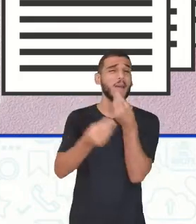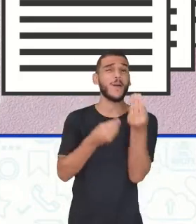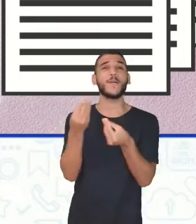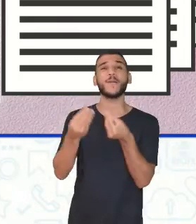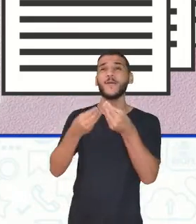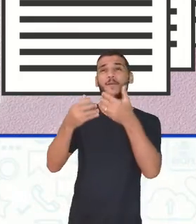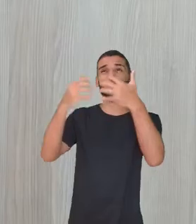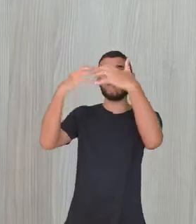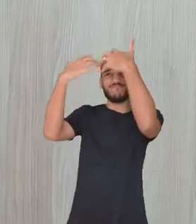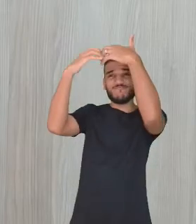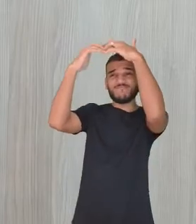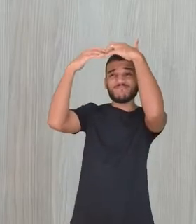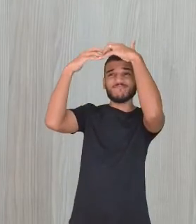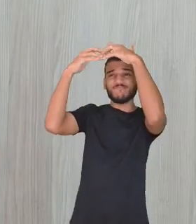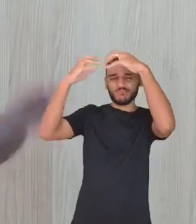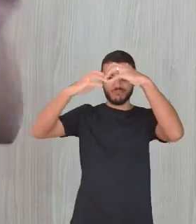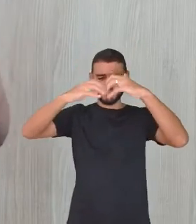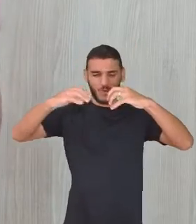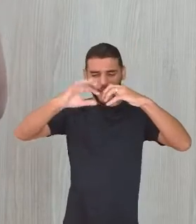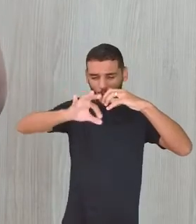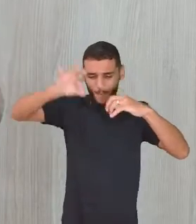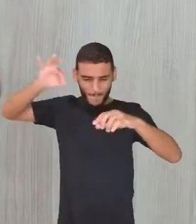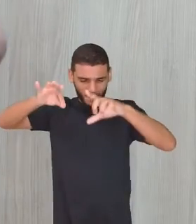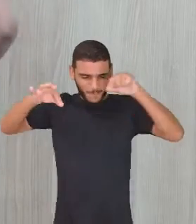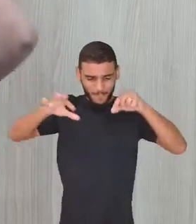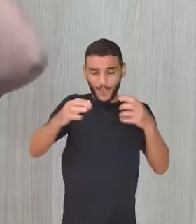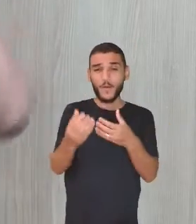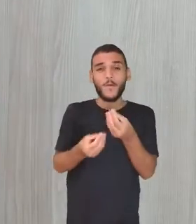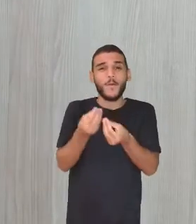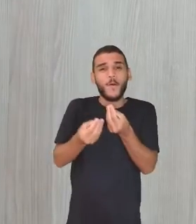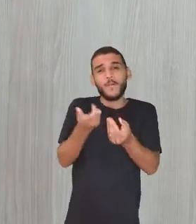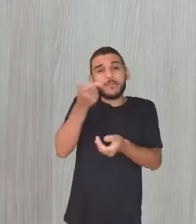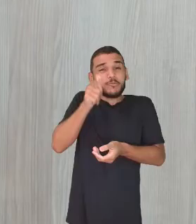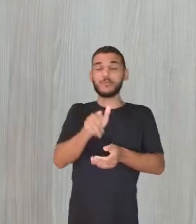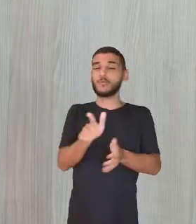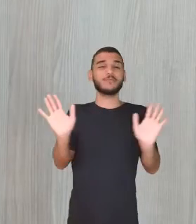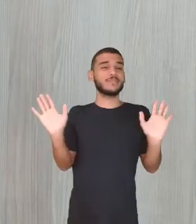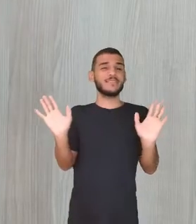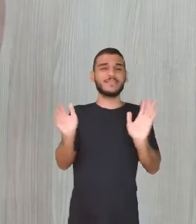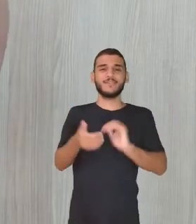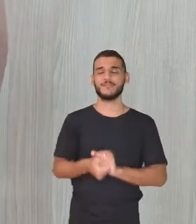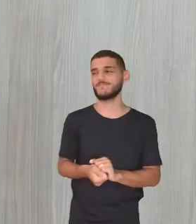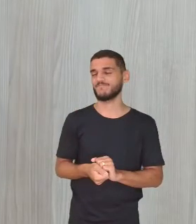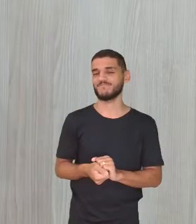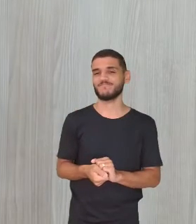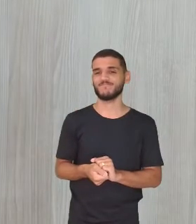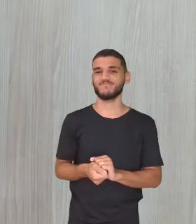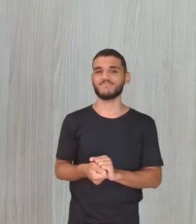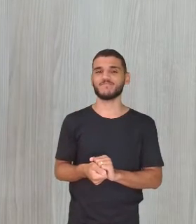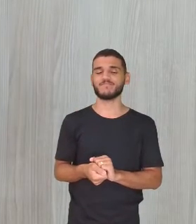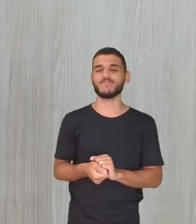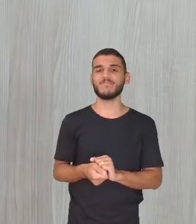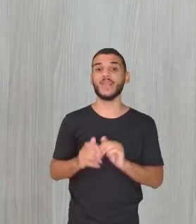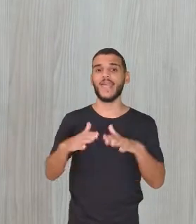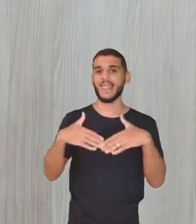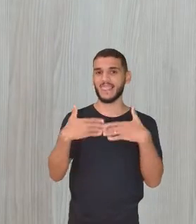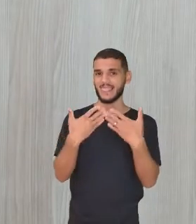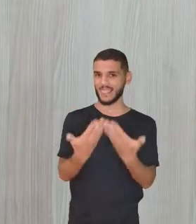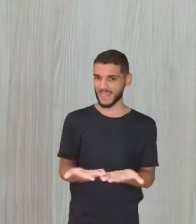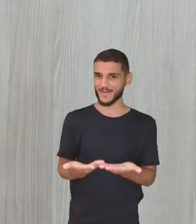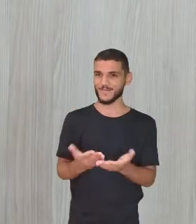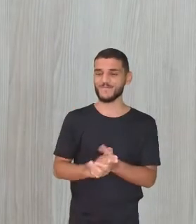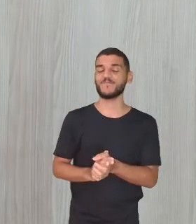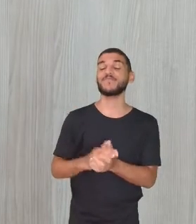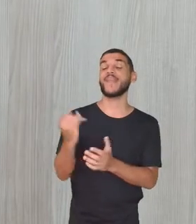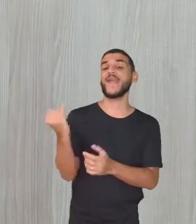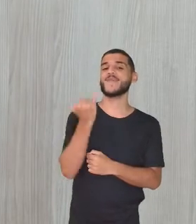professora, não sei tirar da minha cabeça. Mas aí o segredo é esse. O argumento ele não precisa sair das vozes da sua cabeça. Inclusive, idealmente, é